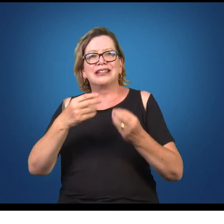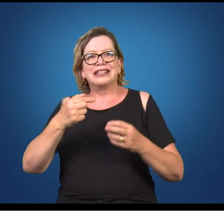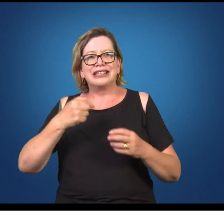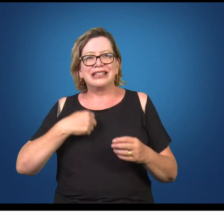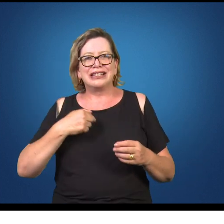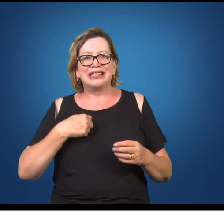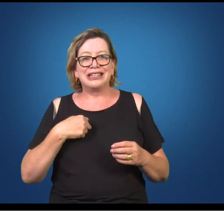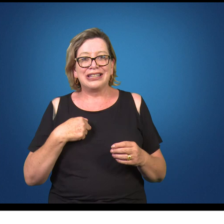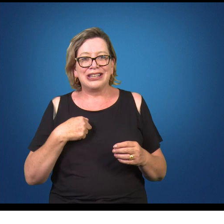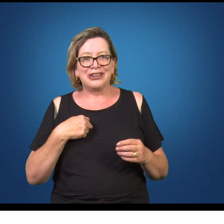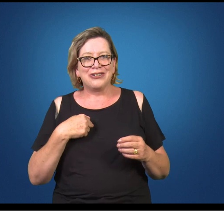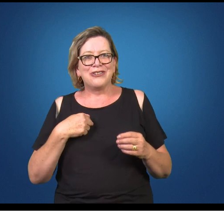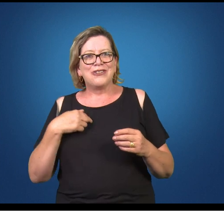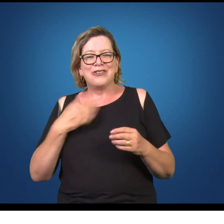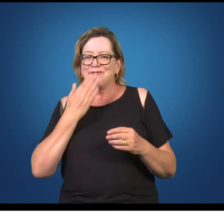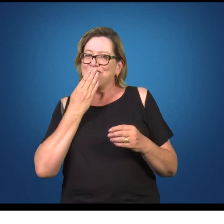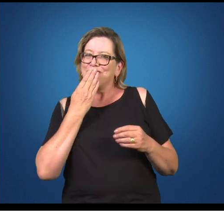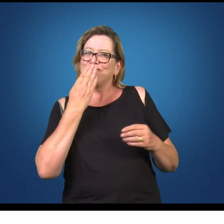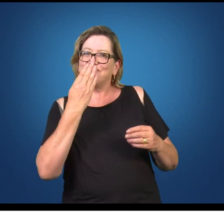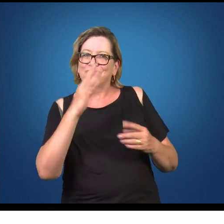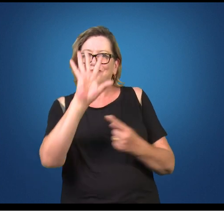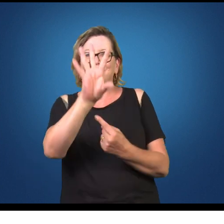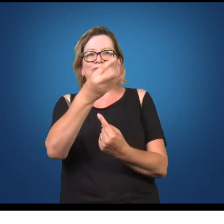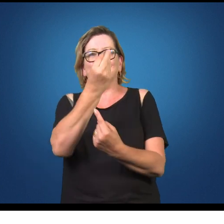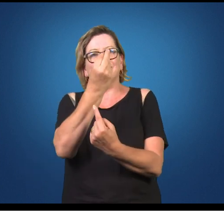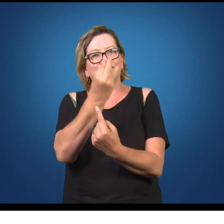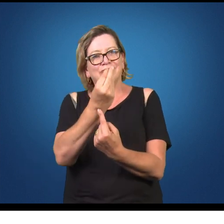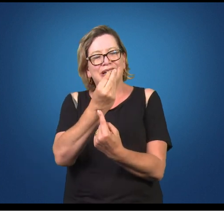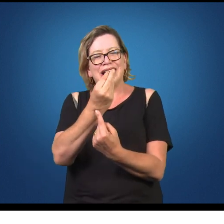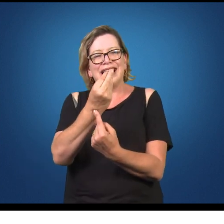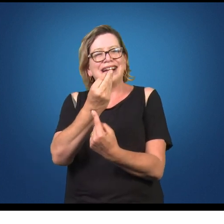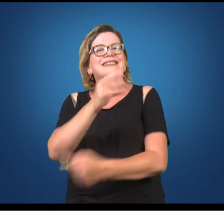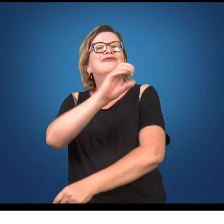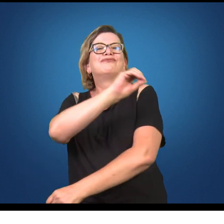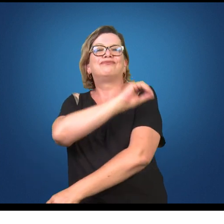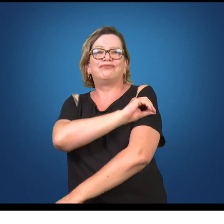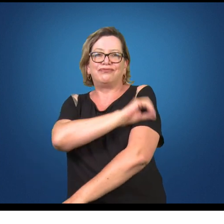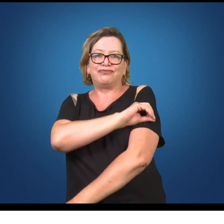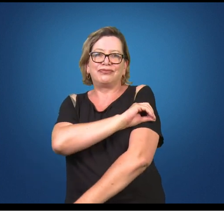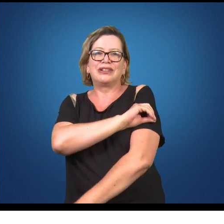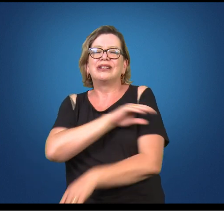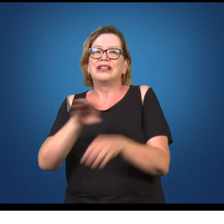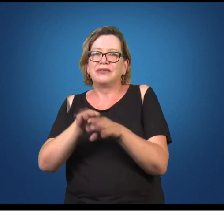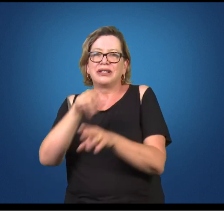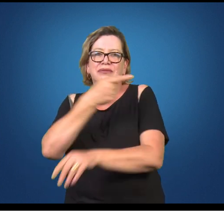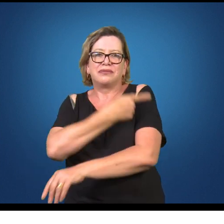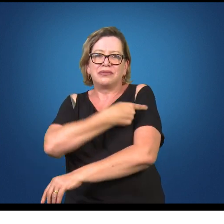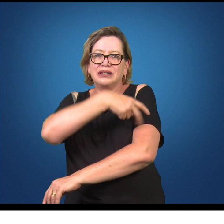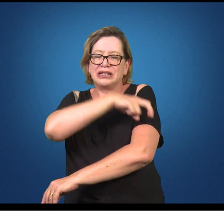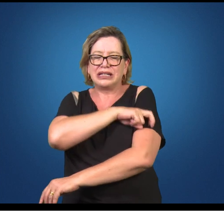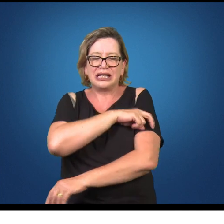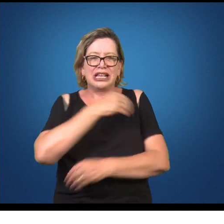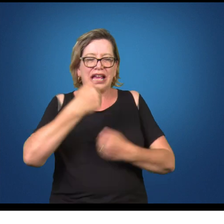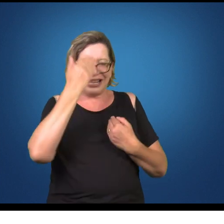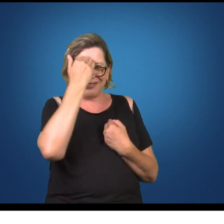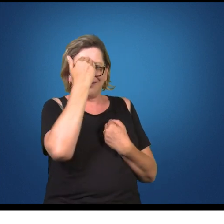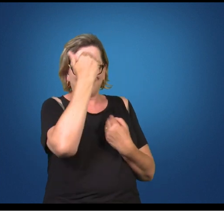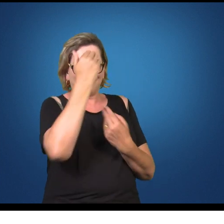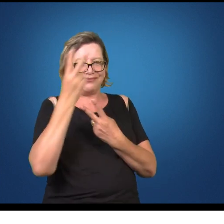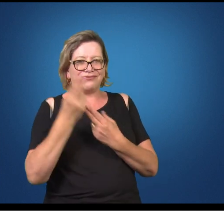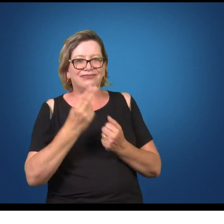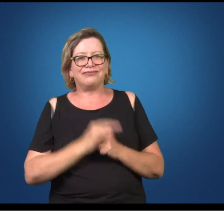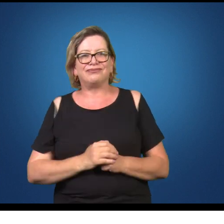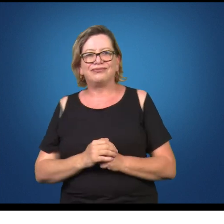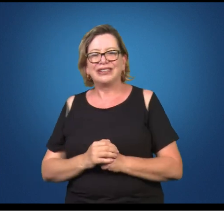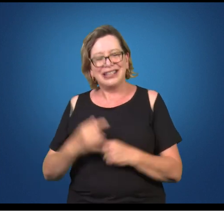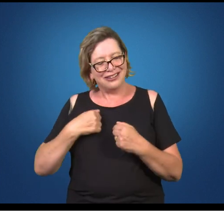sou completamente a favor da arte, especialmente nessa fase. Então, acho que é isso. No mais, agradeço. Eu que